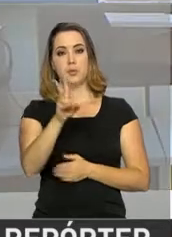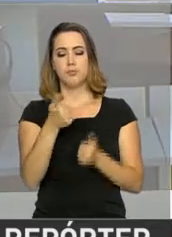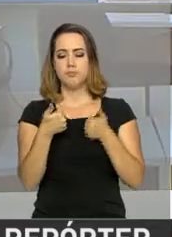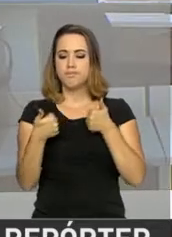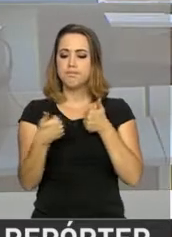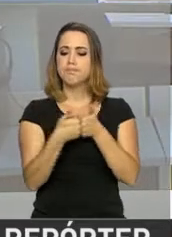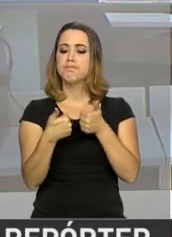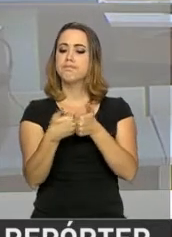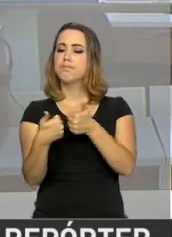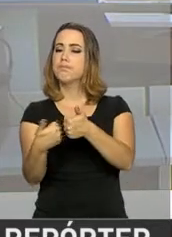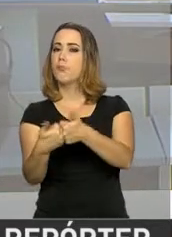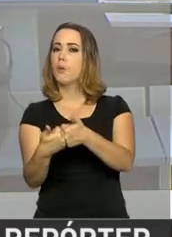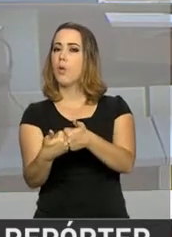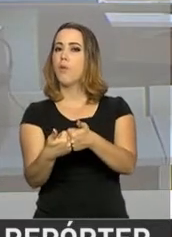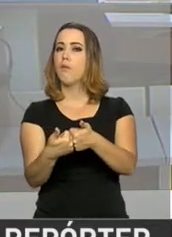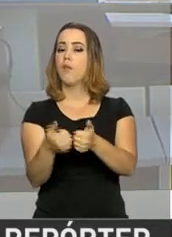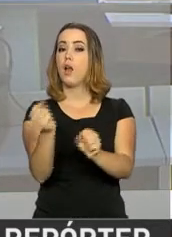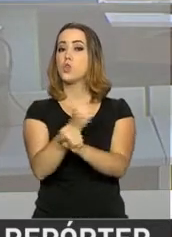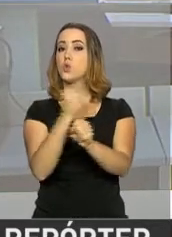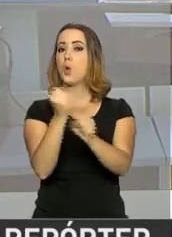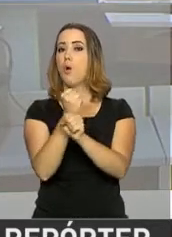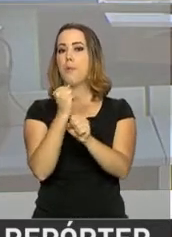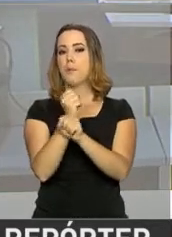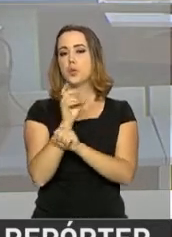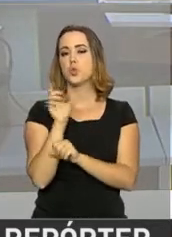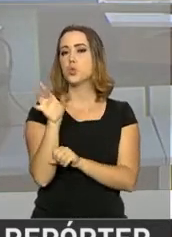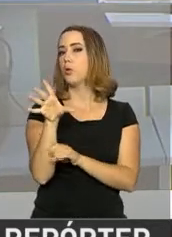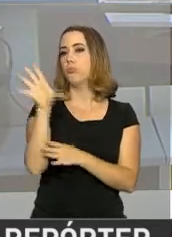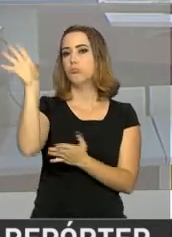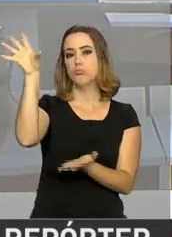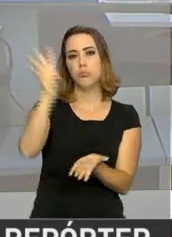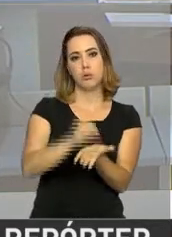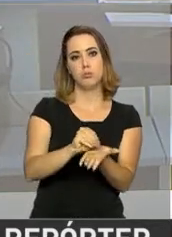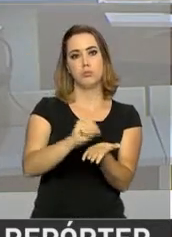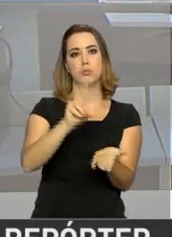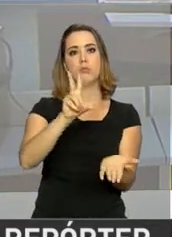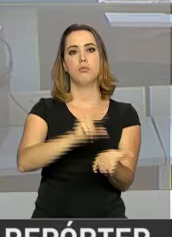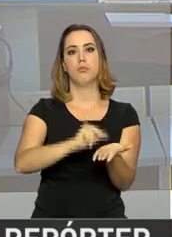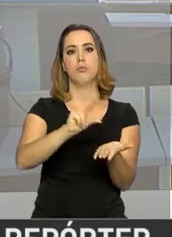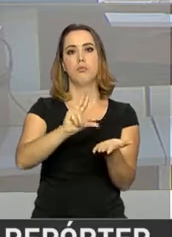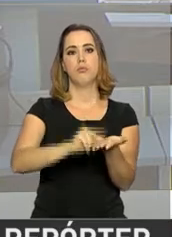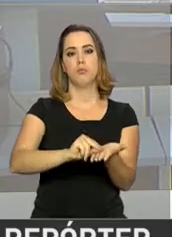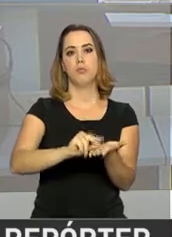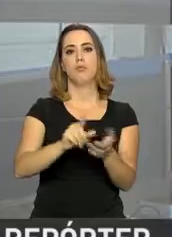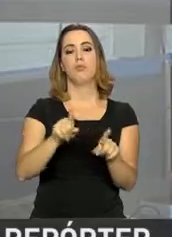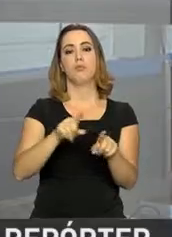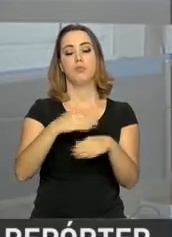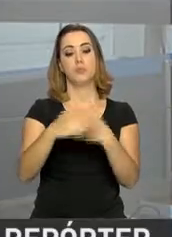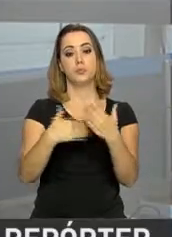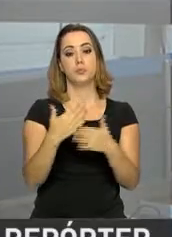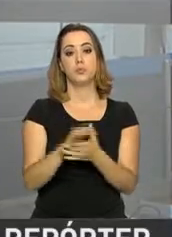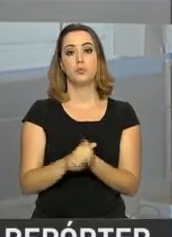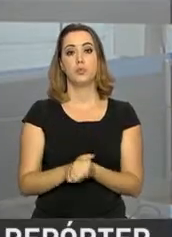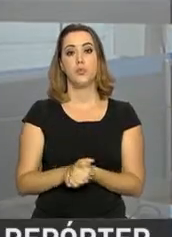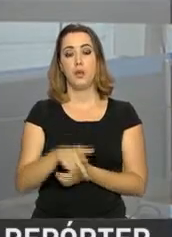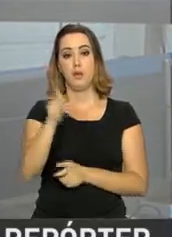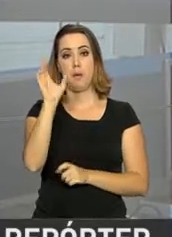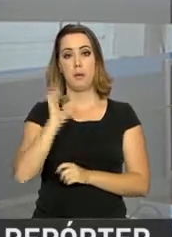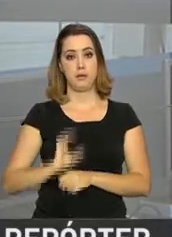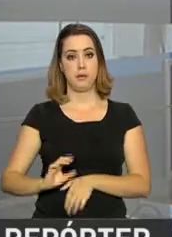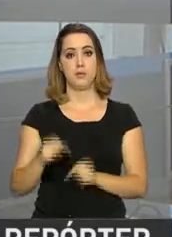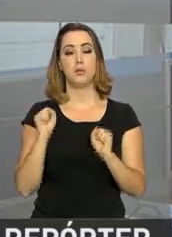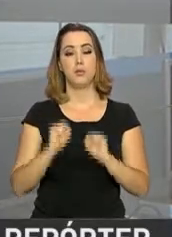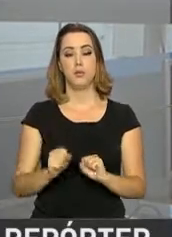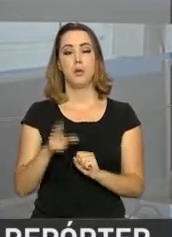e dar sugestões basta baixar o aplicativo desenvolve brasil lançado pelo governo e o cidadão ainda